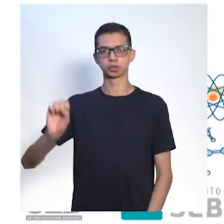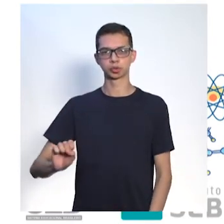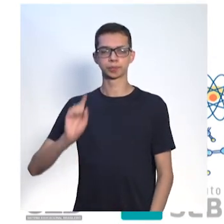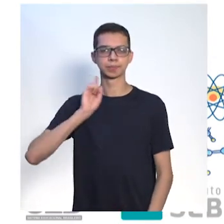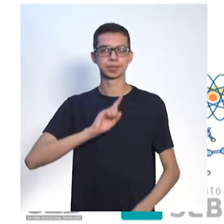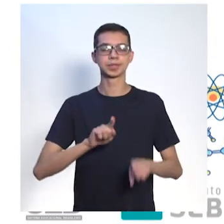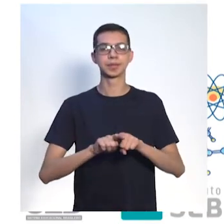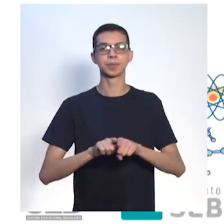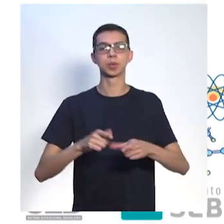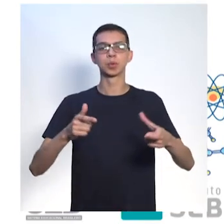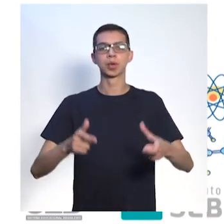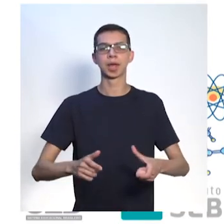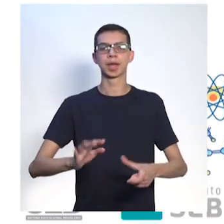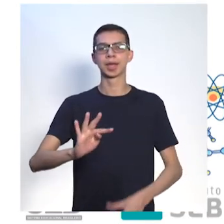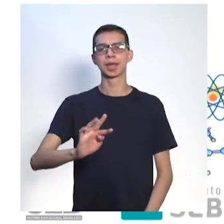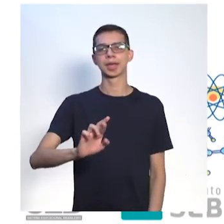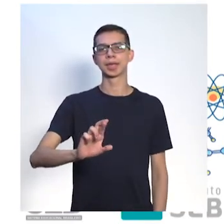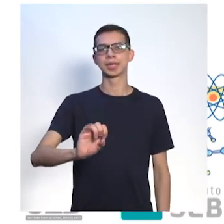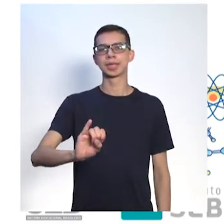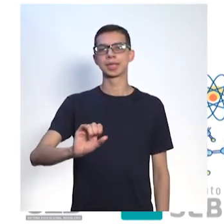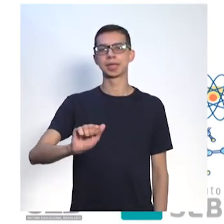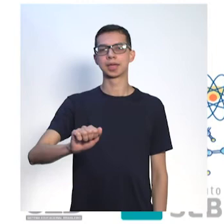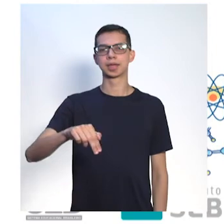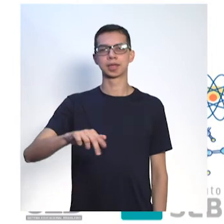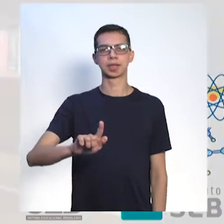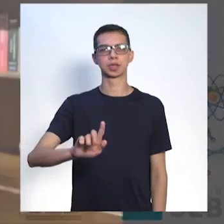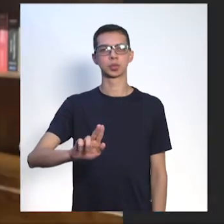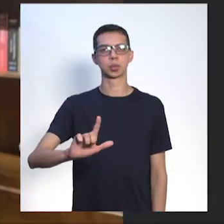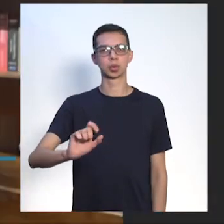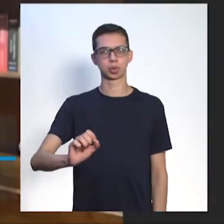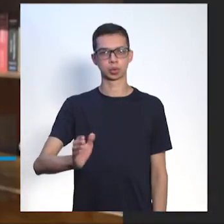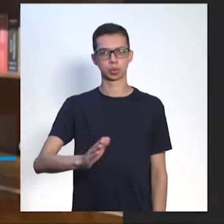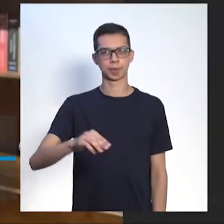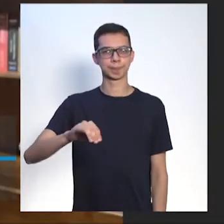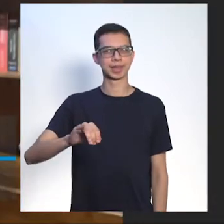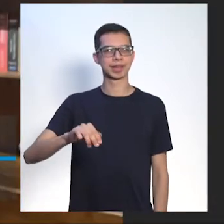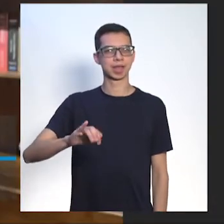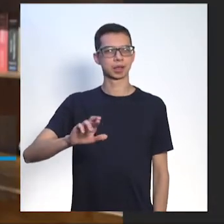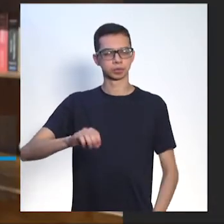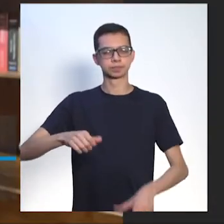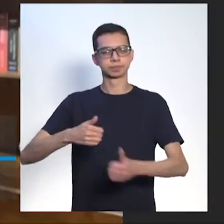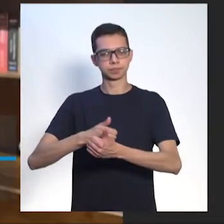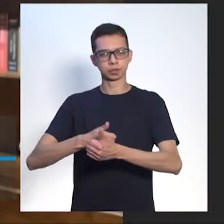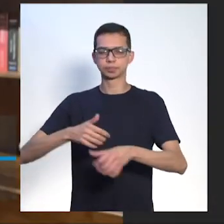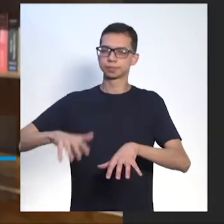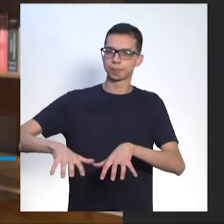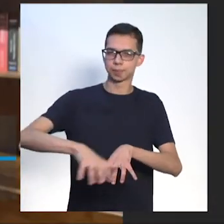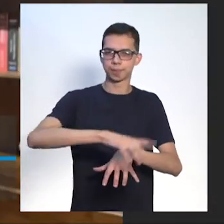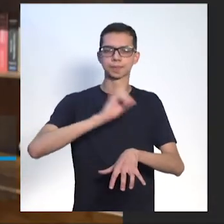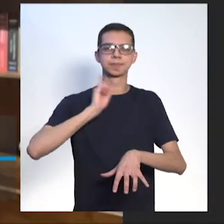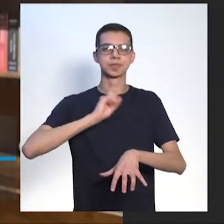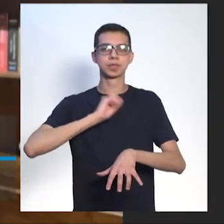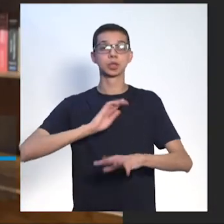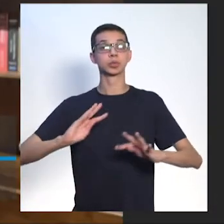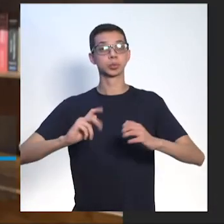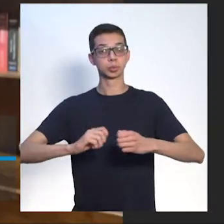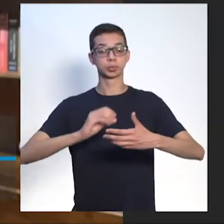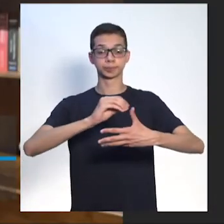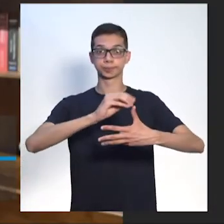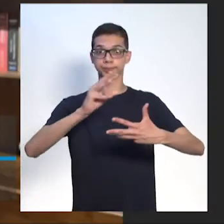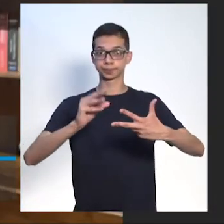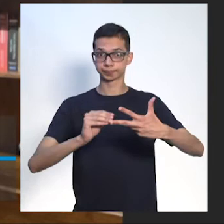do Triângulo Mineiro. Todas essas vagas, praticamente, são dentro do pacote SISU. É uma inscrição